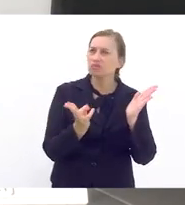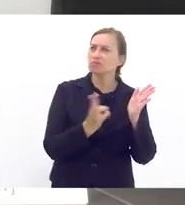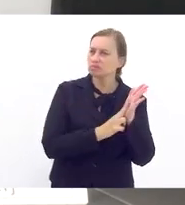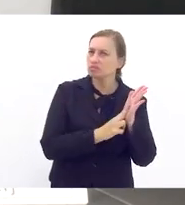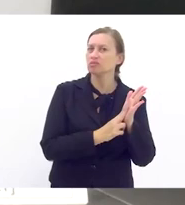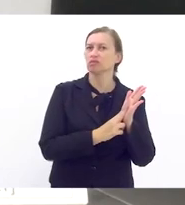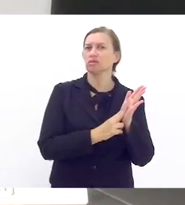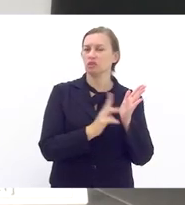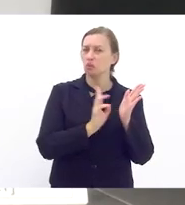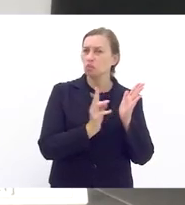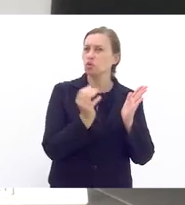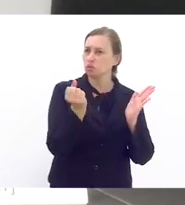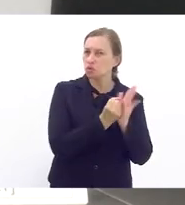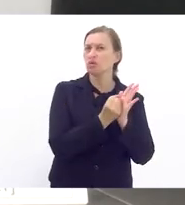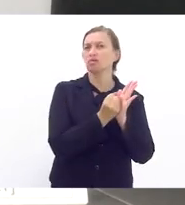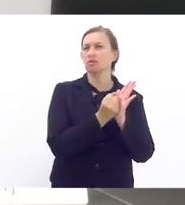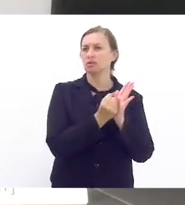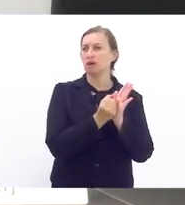para